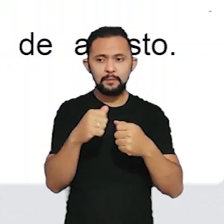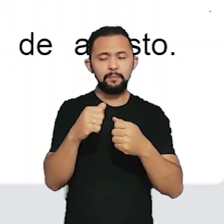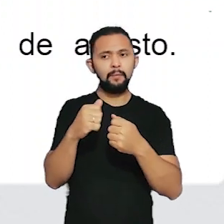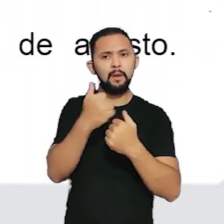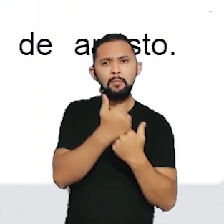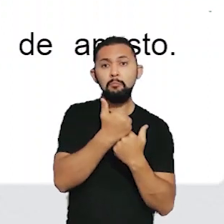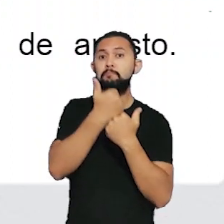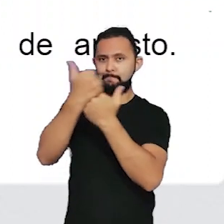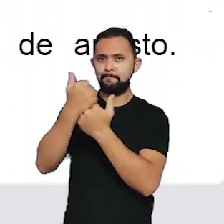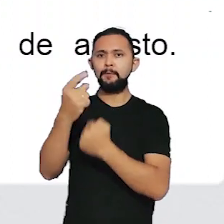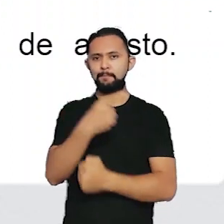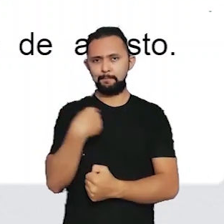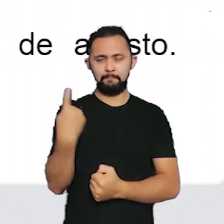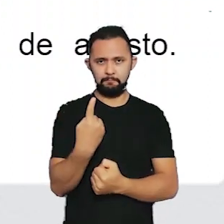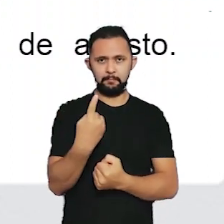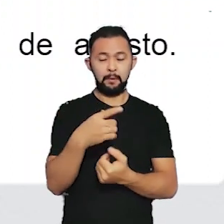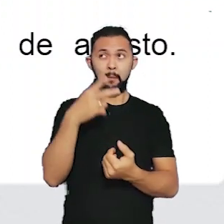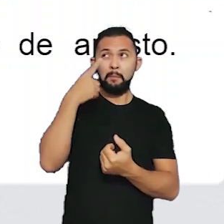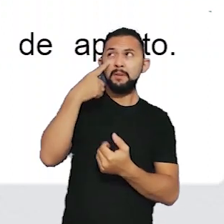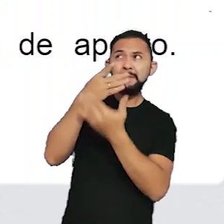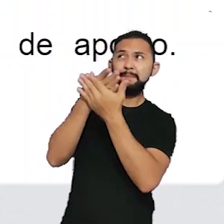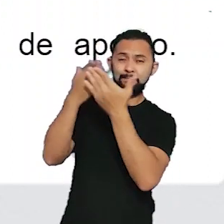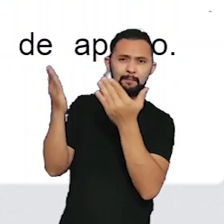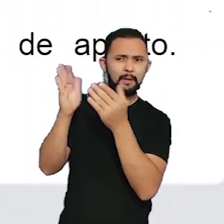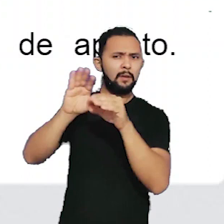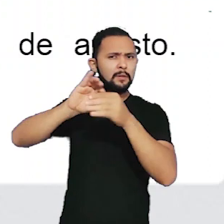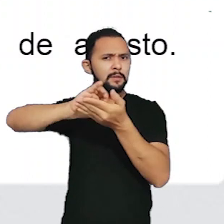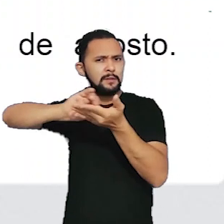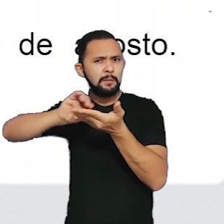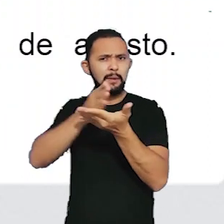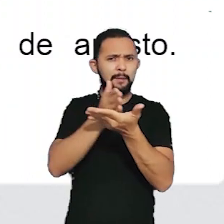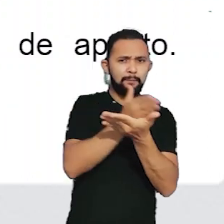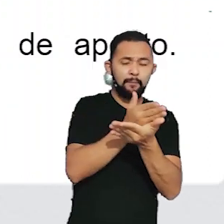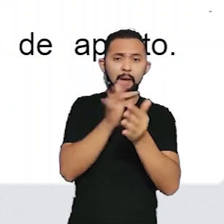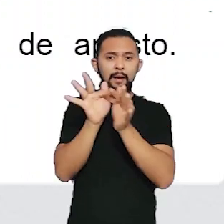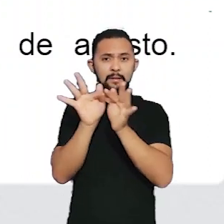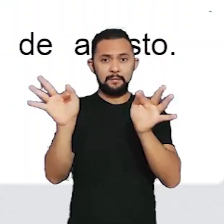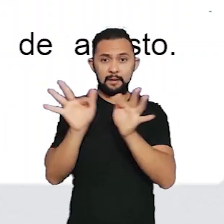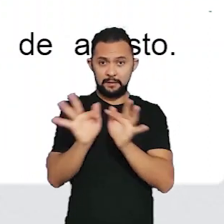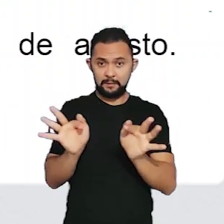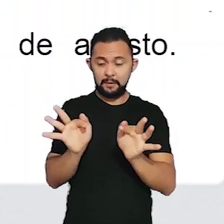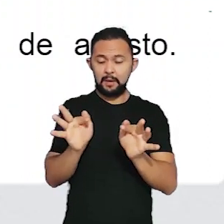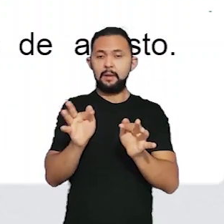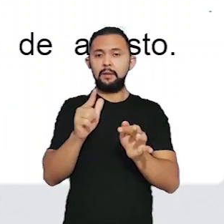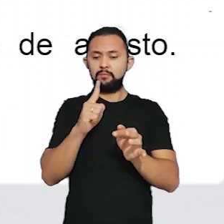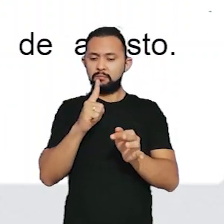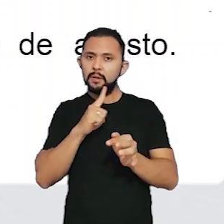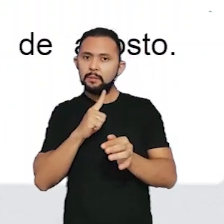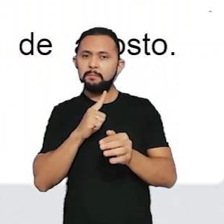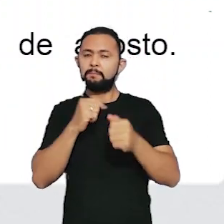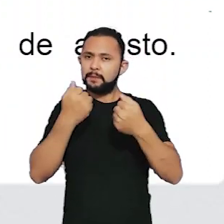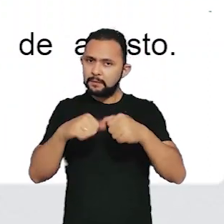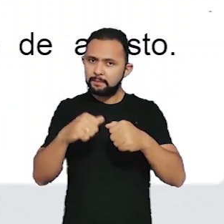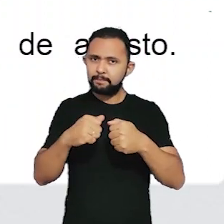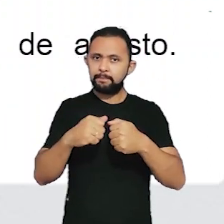Temos necessidade de que nos apoiem. Separando o período, eu temos necessidade e a